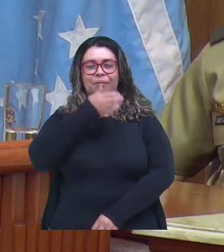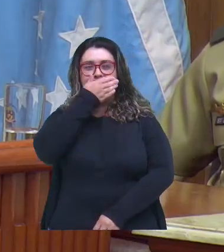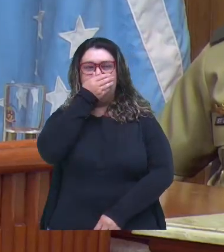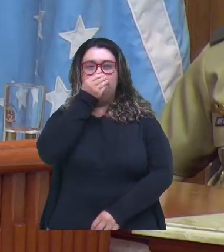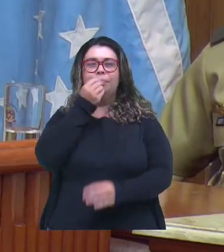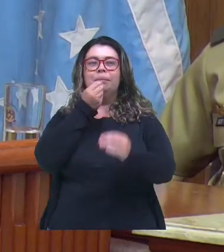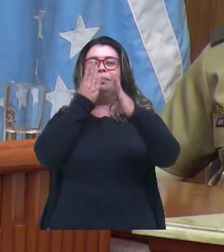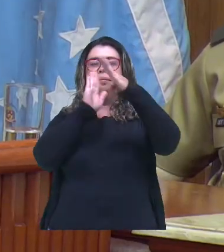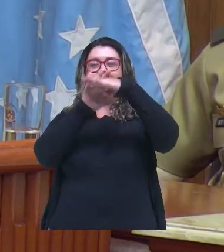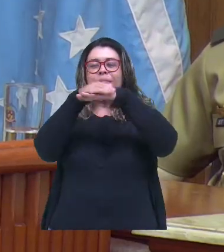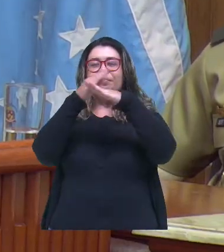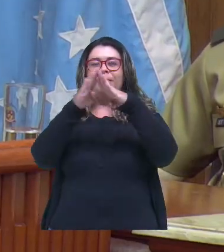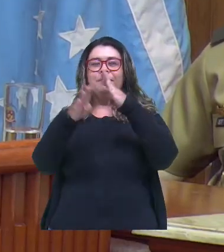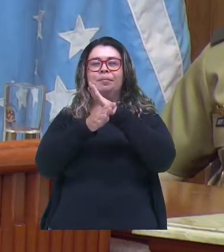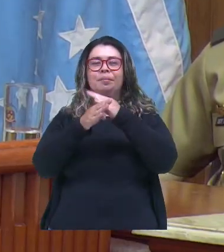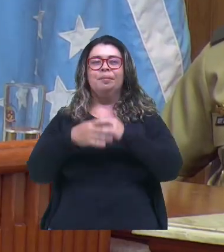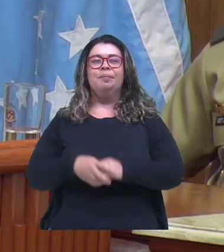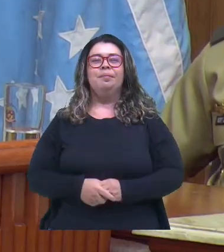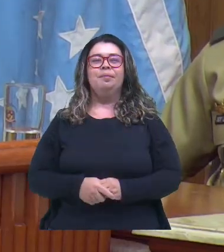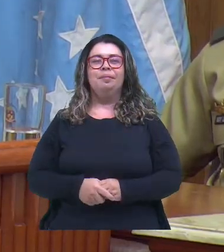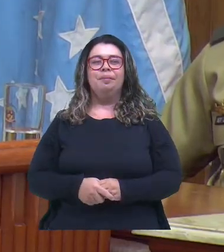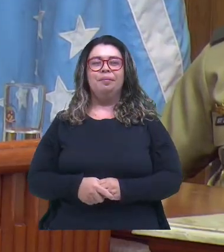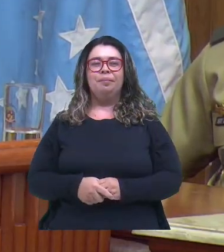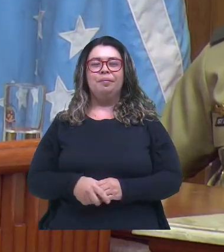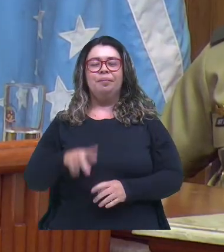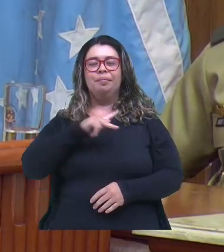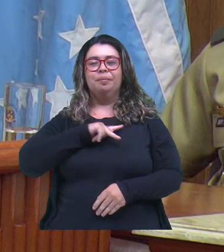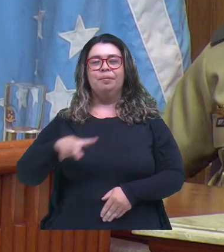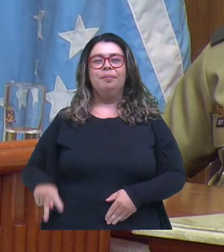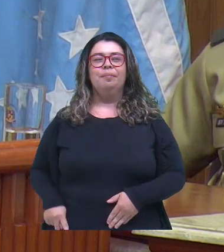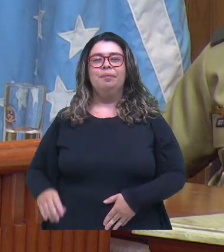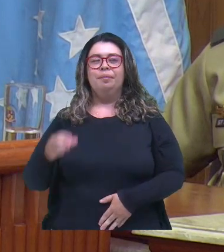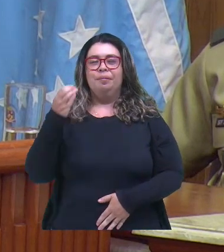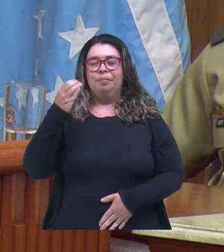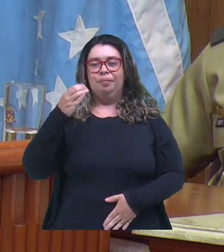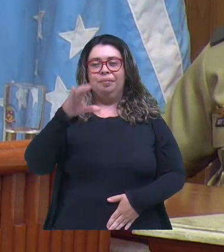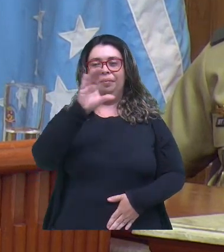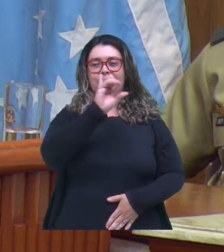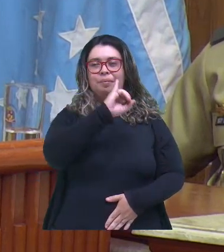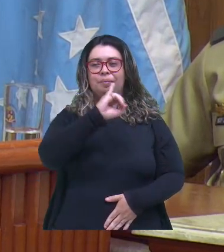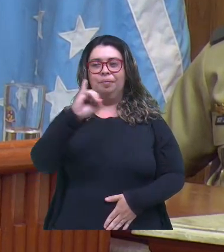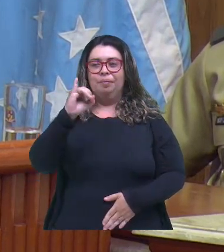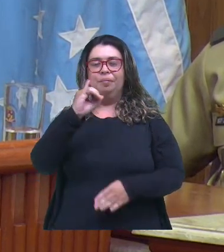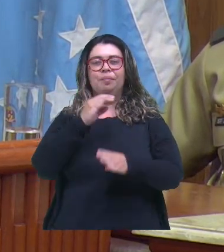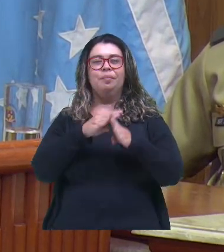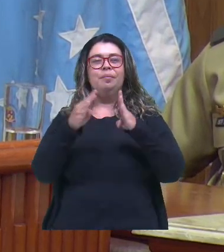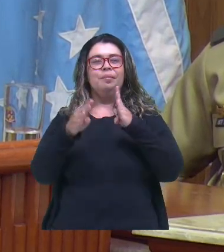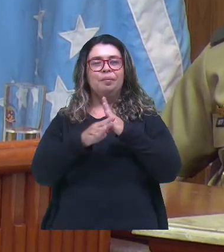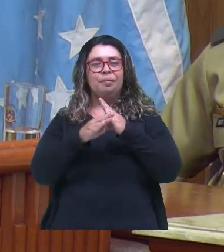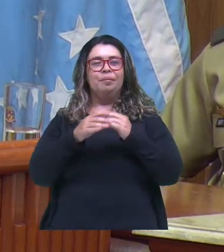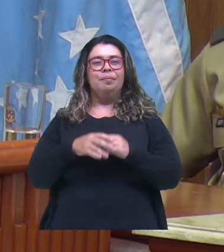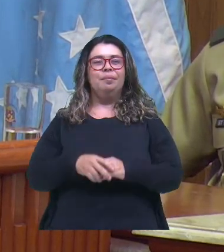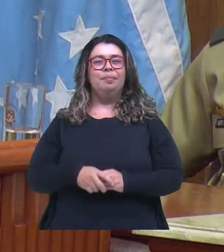Boa noite a todos, boa noite a todas. Senhor presidente, quero cumprimentar o senhor em seu nome também a mesa toda, né, que já foi